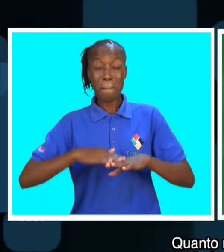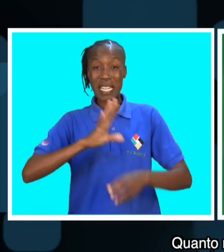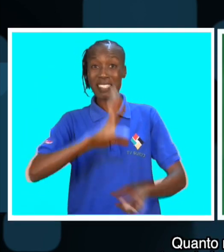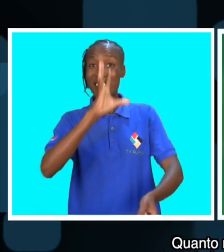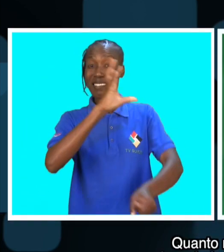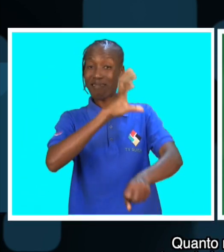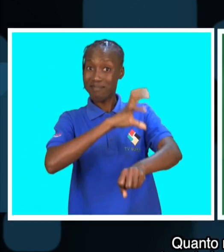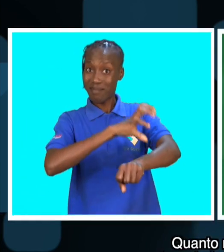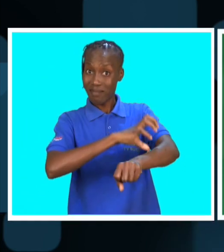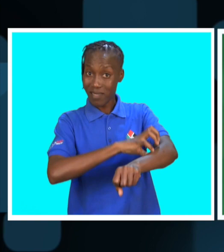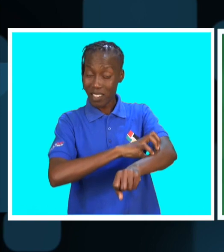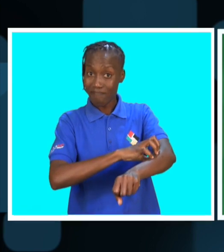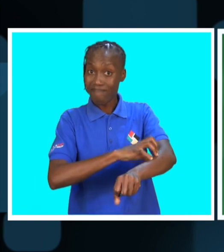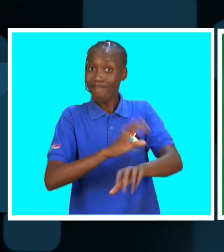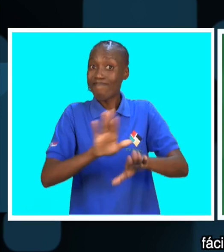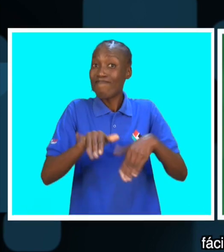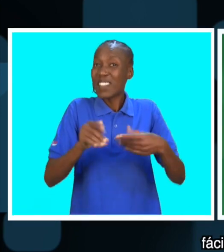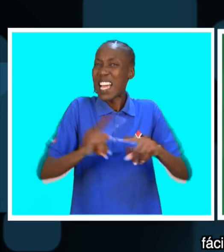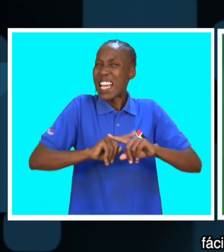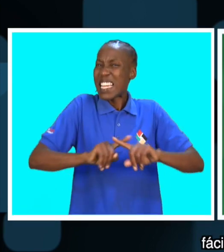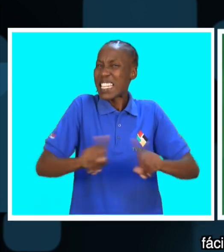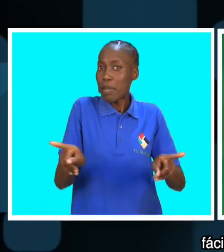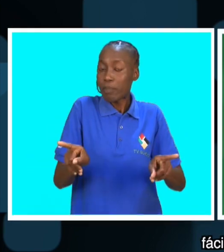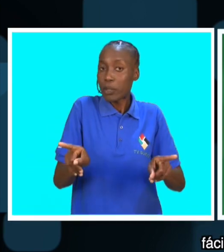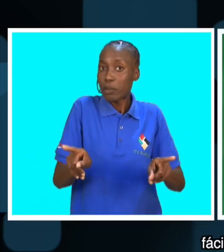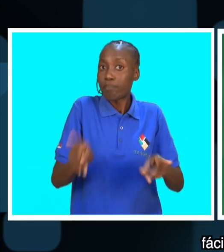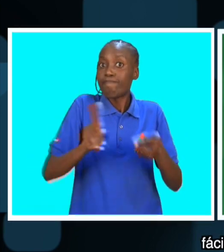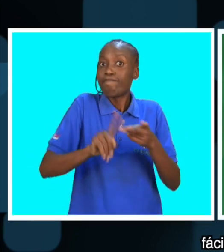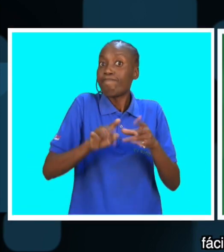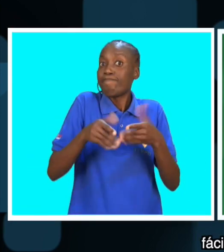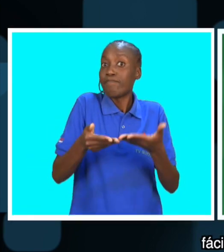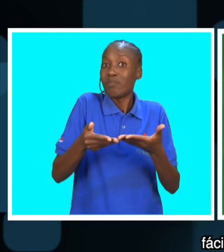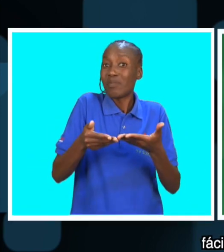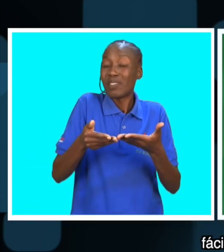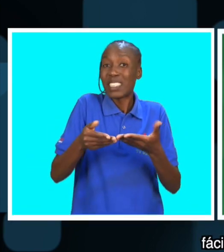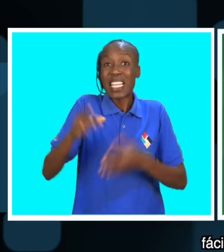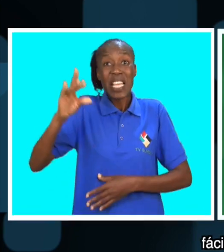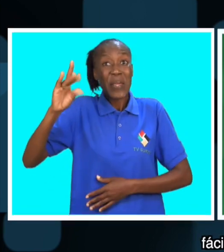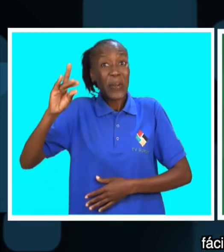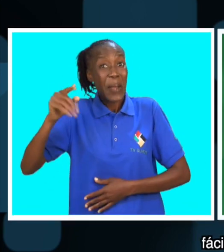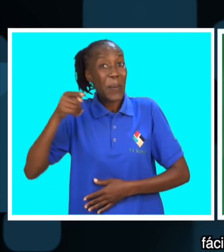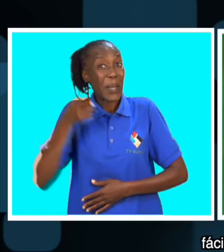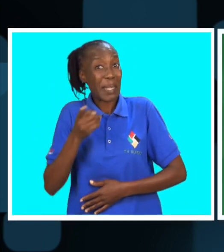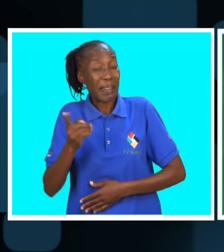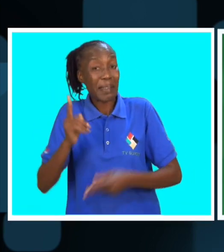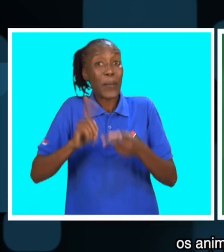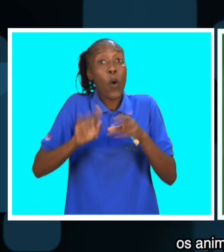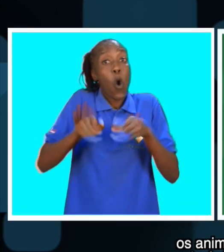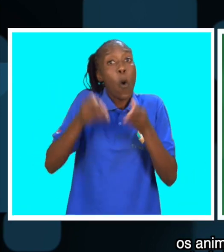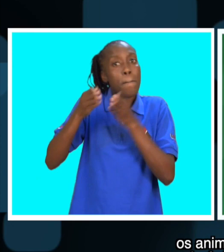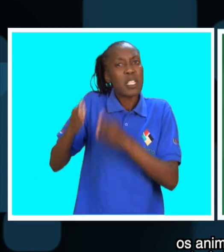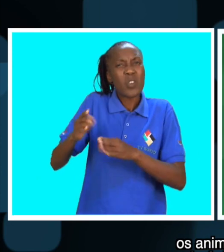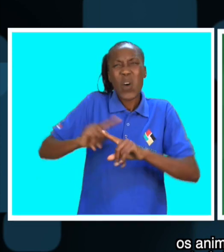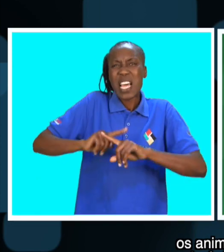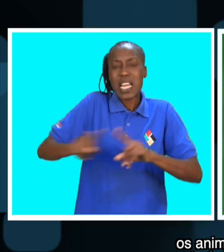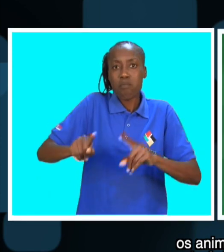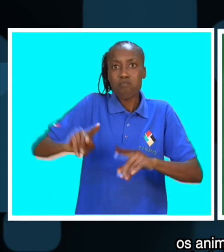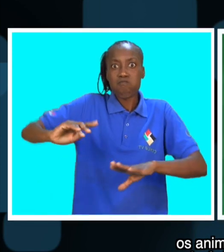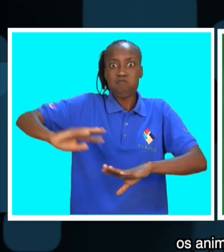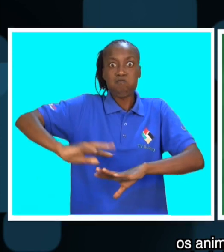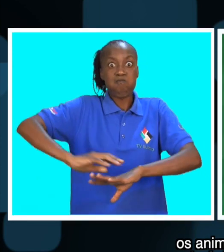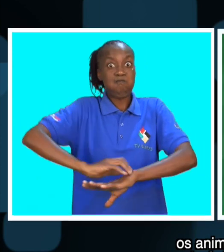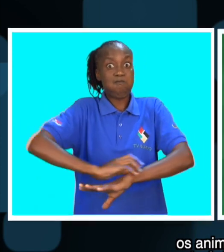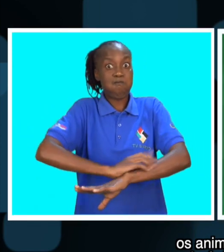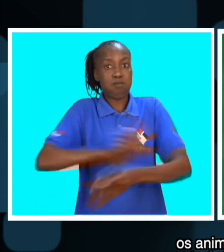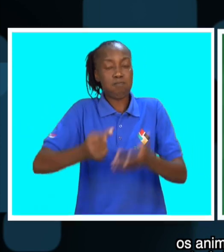local da mordedura, facilmente ou rapidamente, os animais ou o ser humano